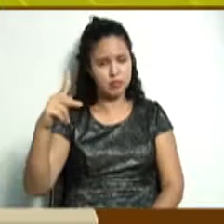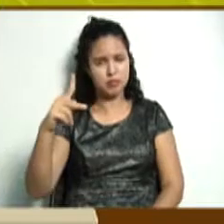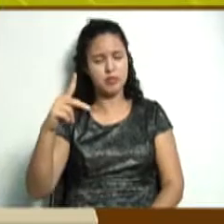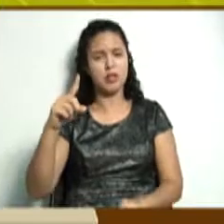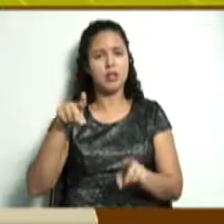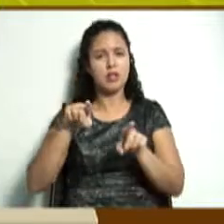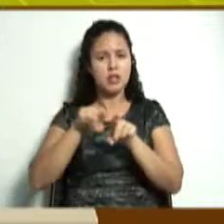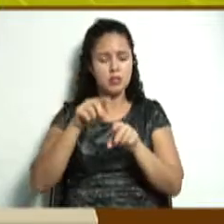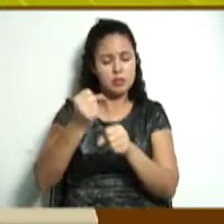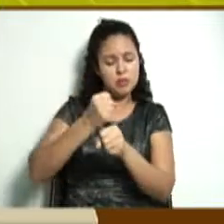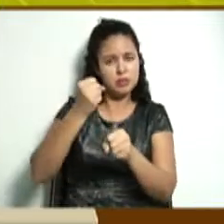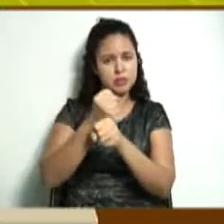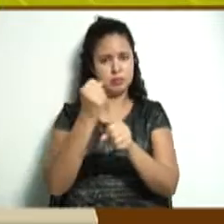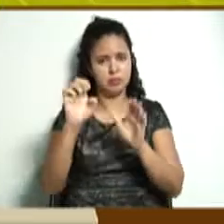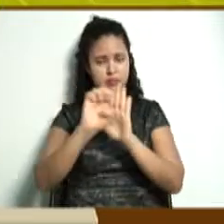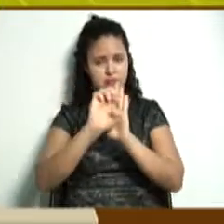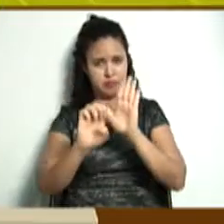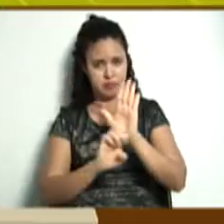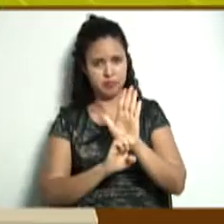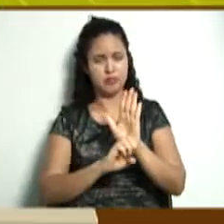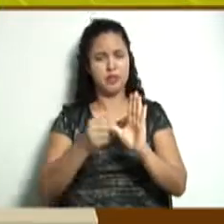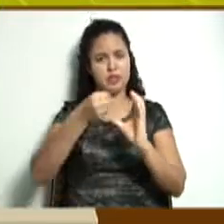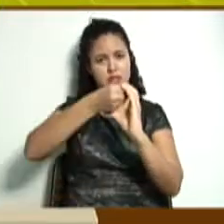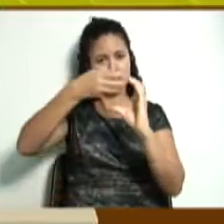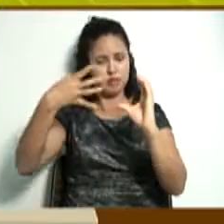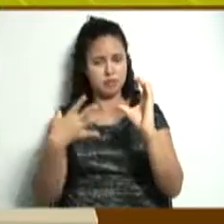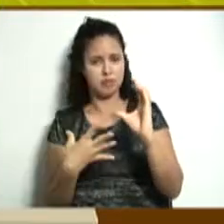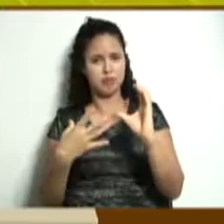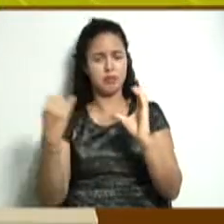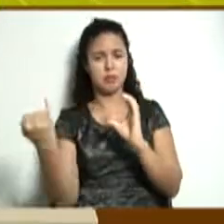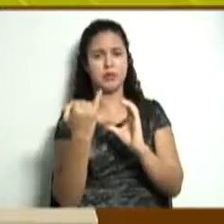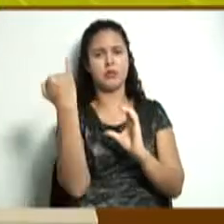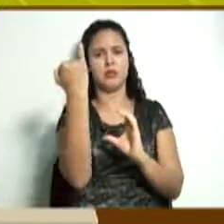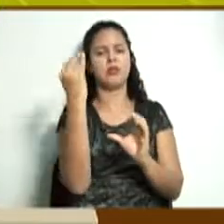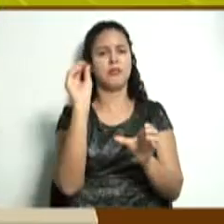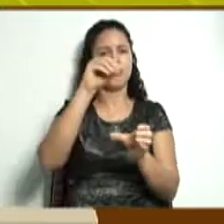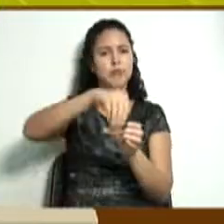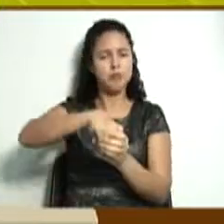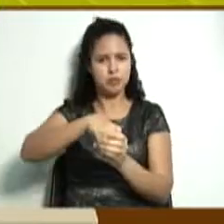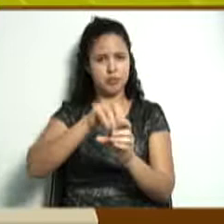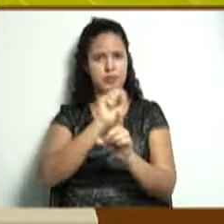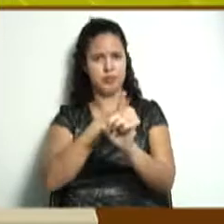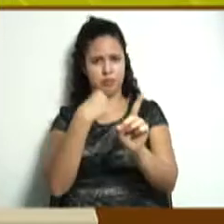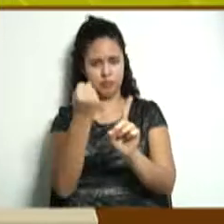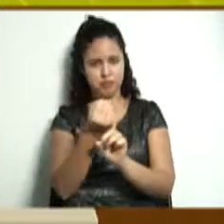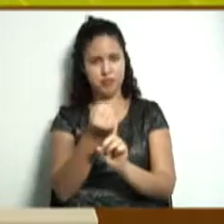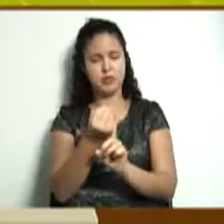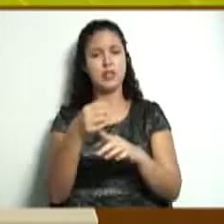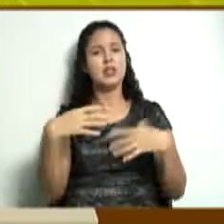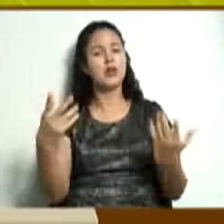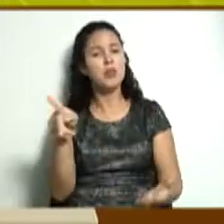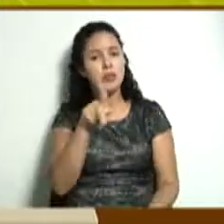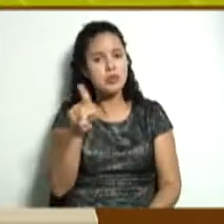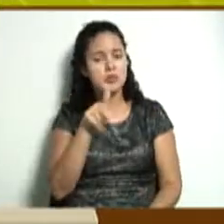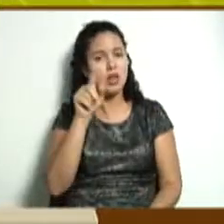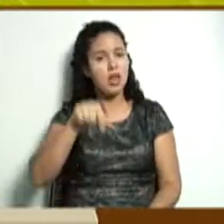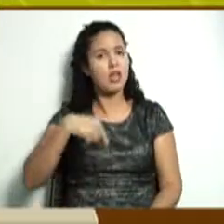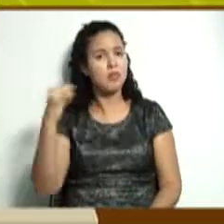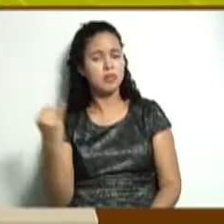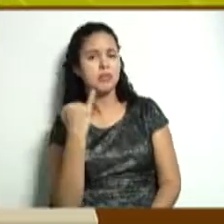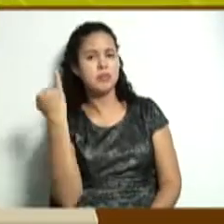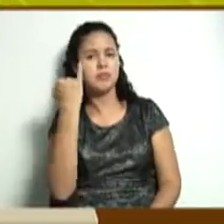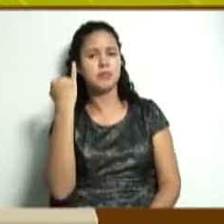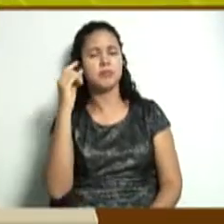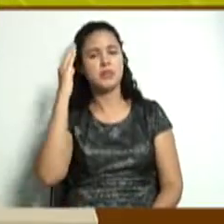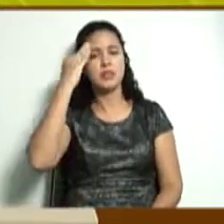do estatuto e as características importantes para a composição do quadro social. Professor Samuel, é importante também a gente